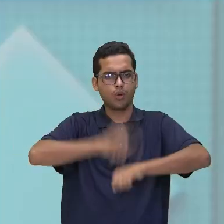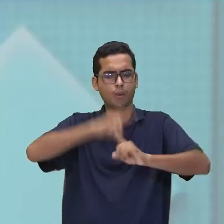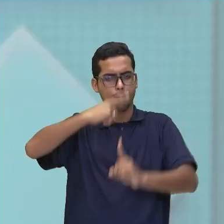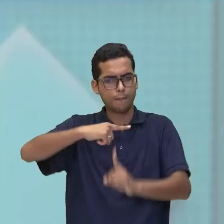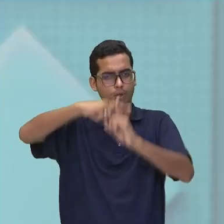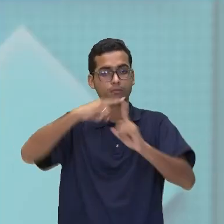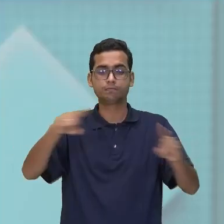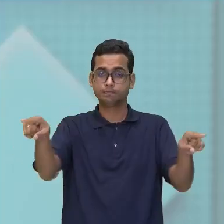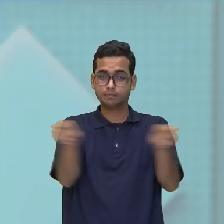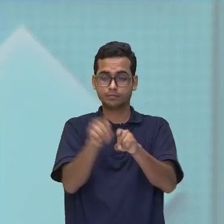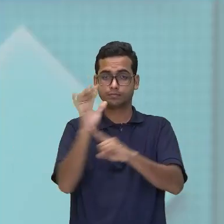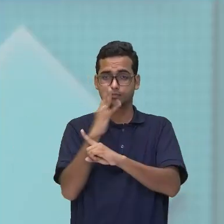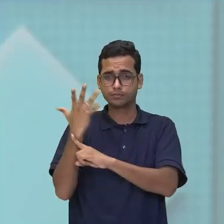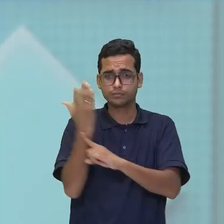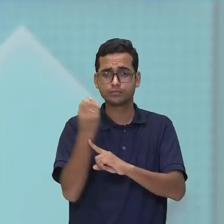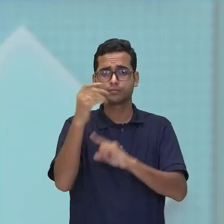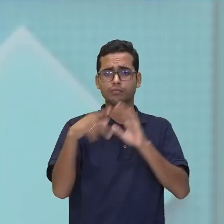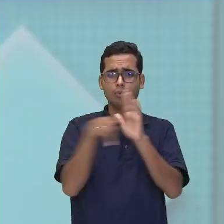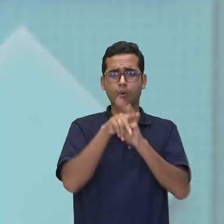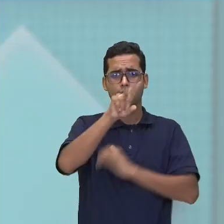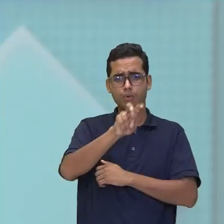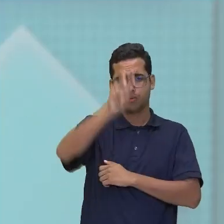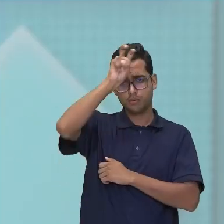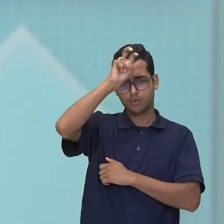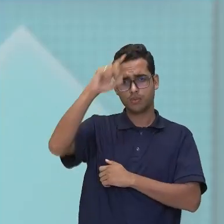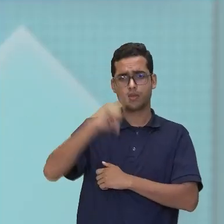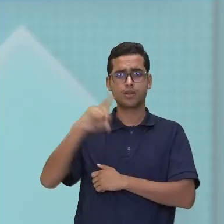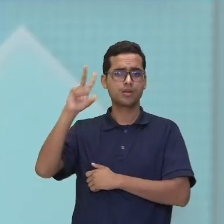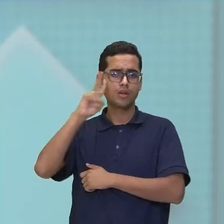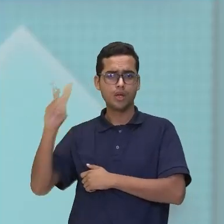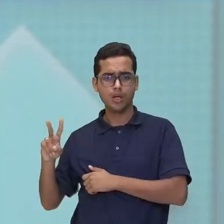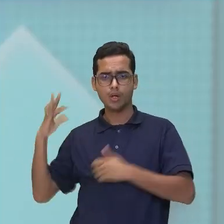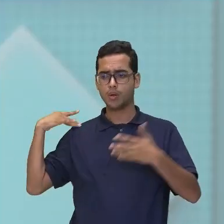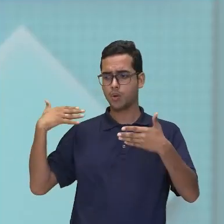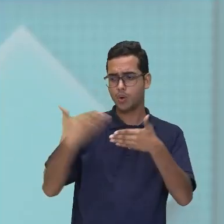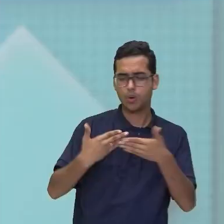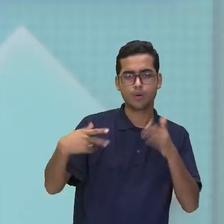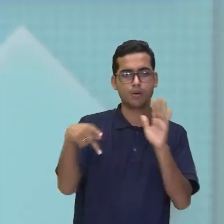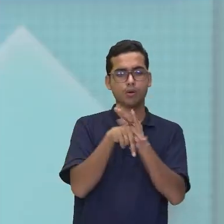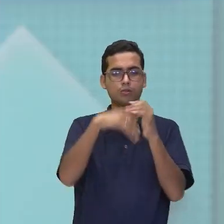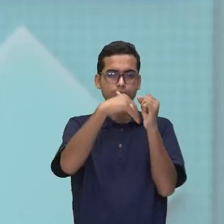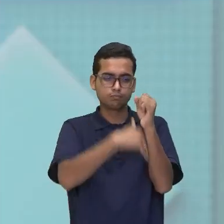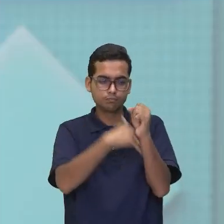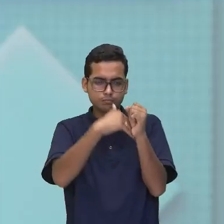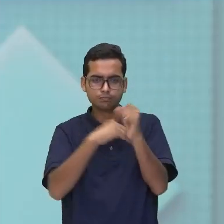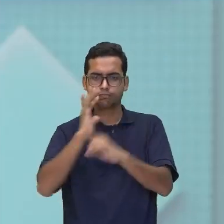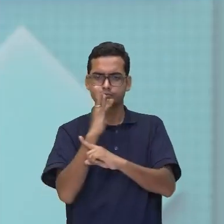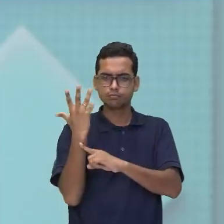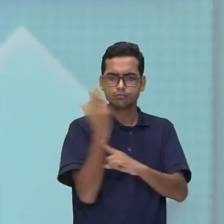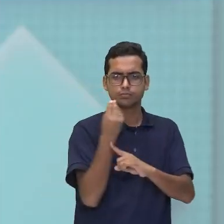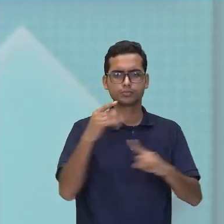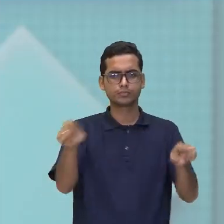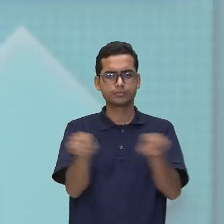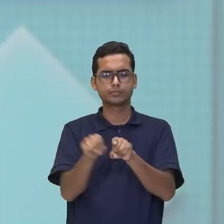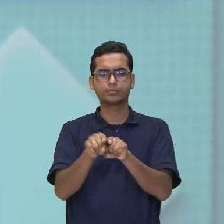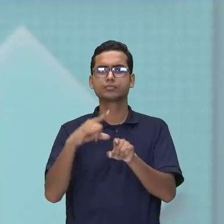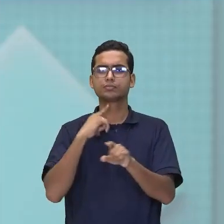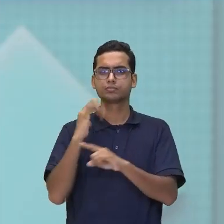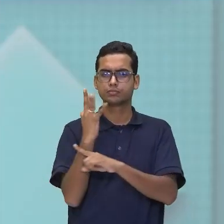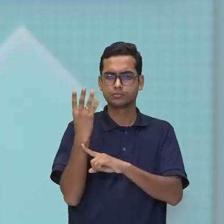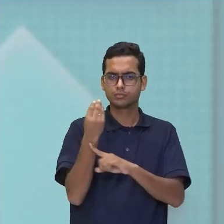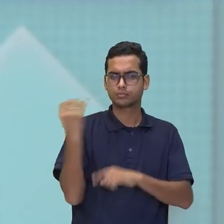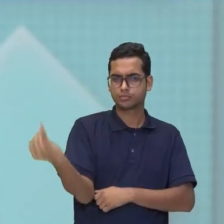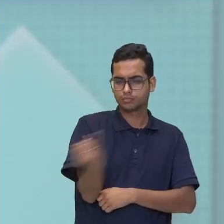arte egípcia, ela traz esse legado de anonimato artístico. Era uma arte